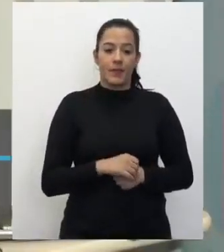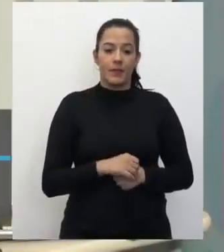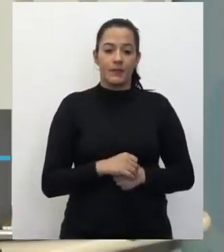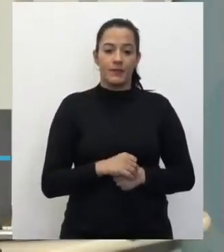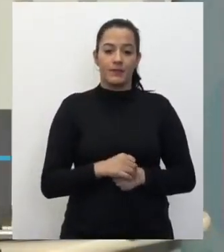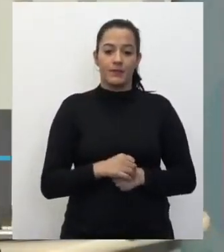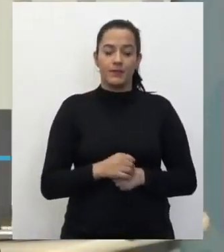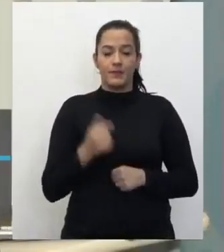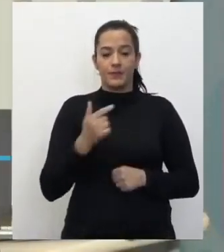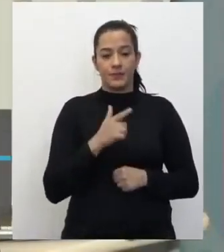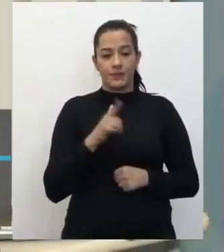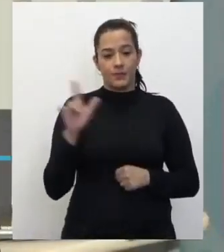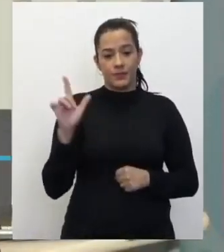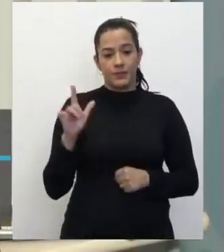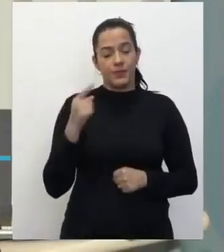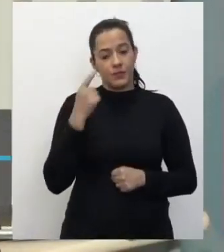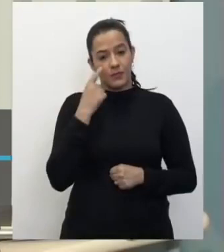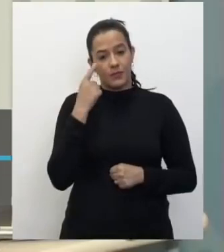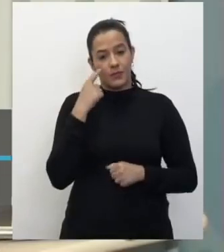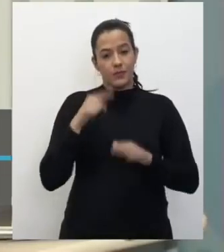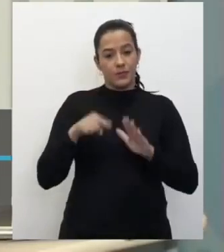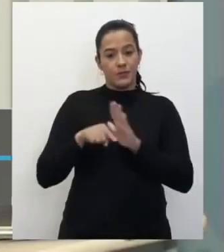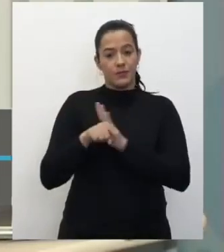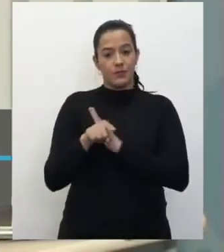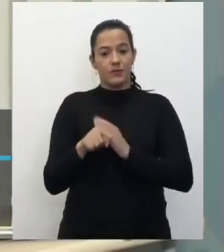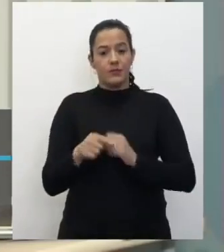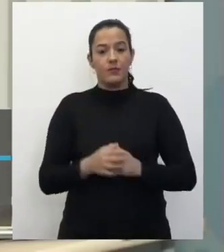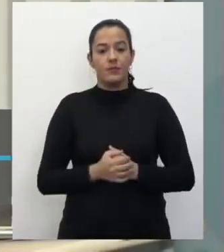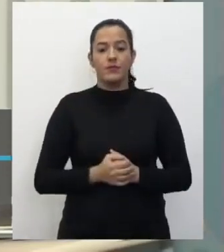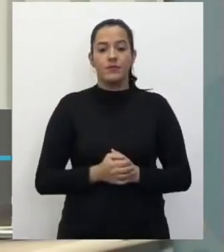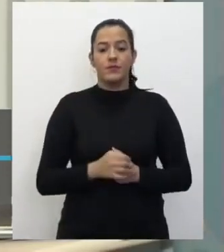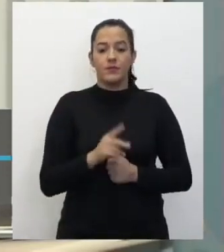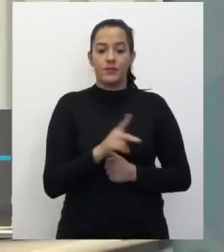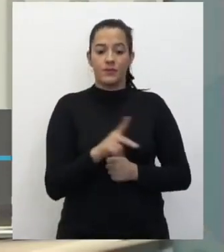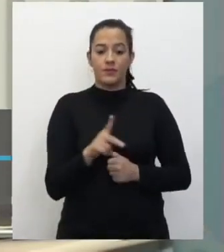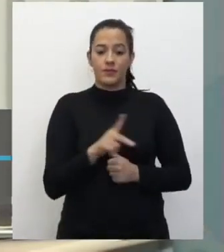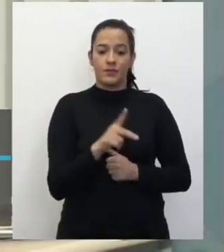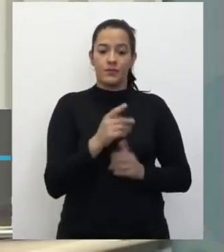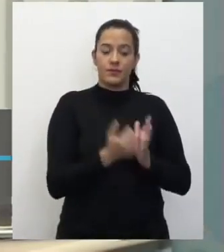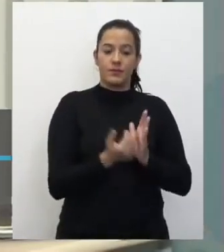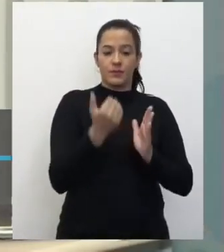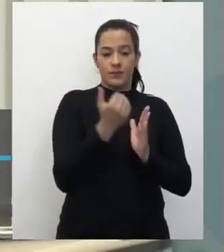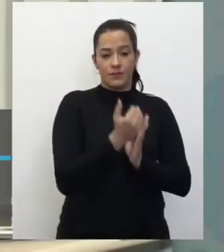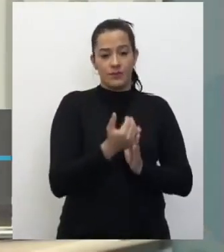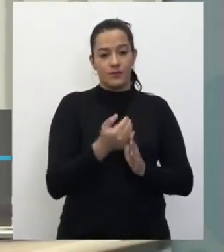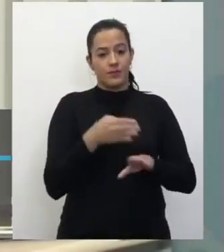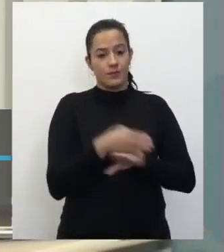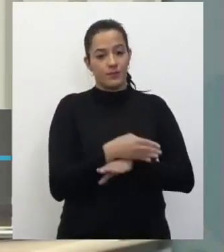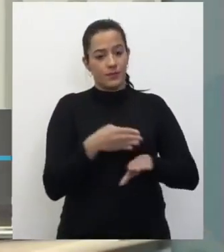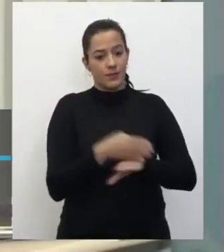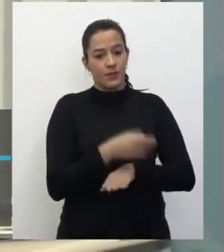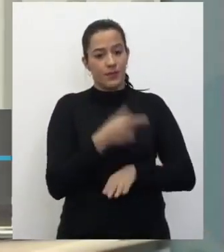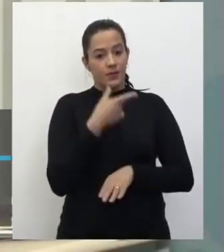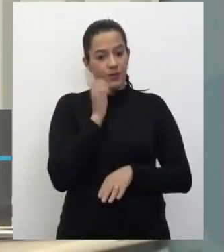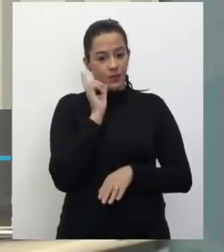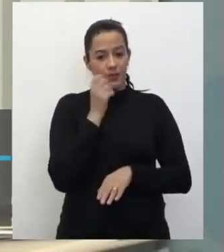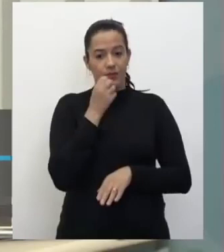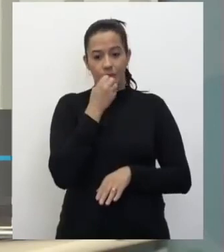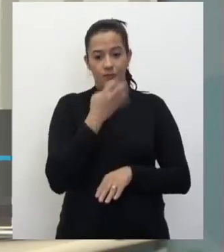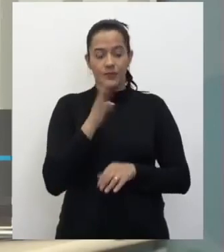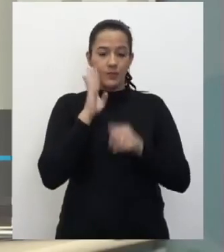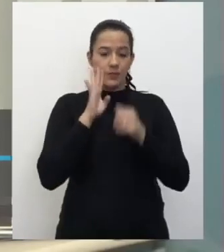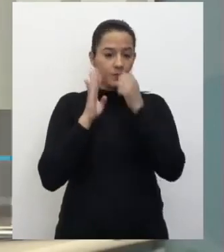uma outra pergunta que eu acho que vai mais até para as professoras e professores do chat, porque vocês participaram também ontem, foi muito